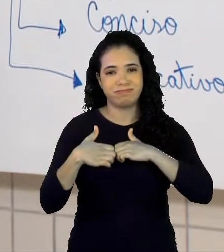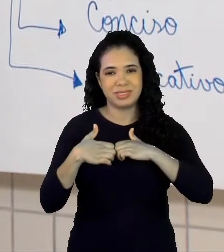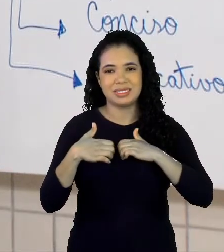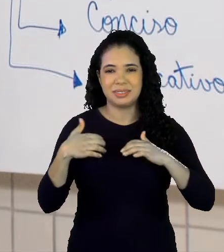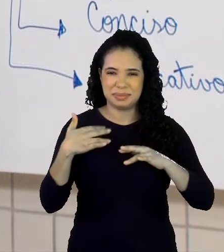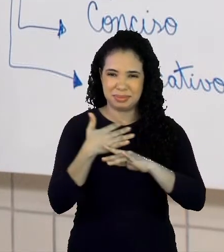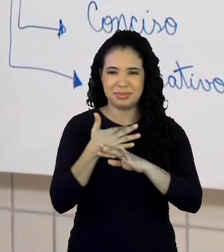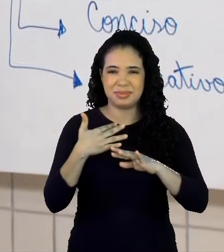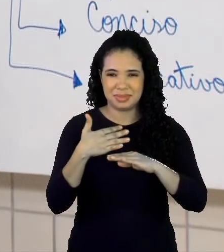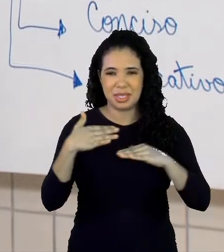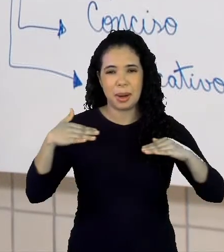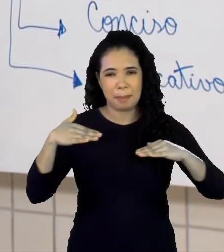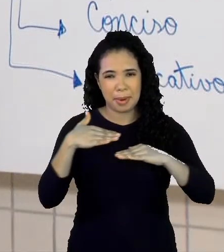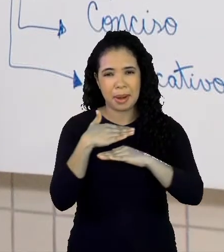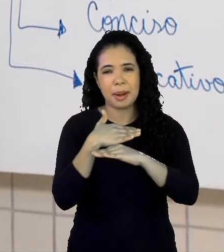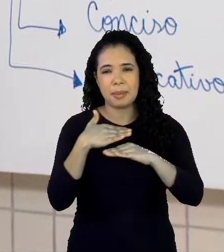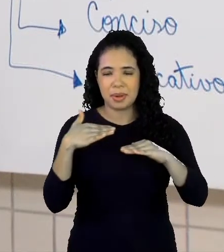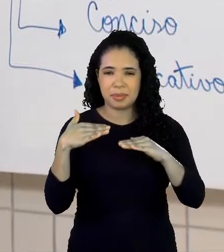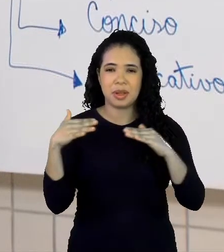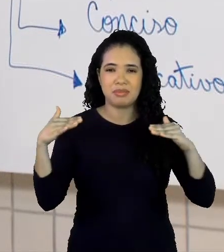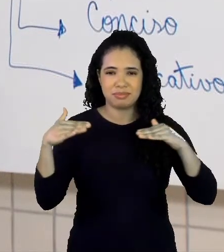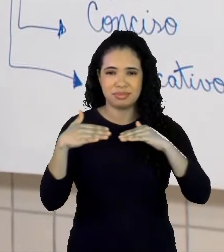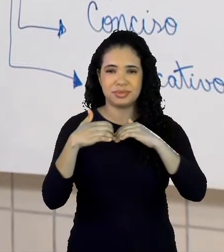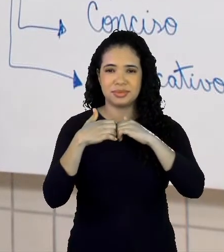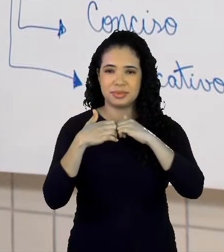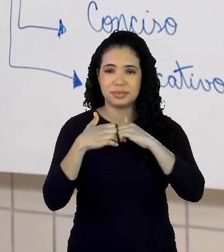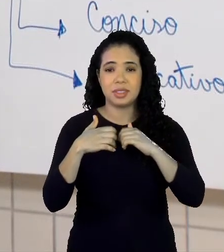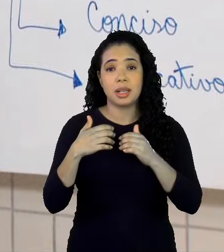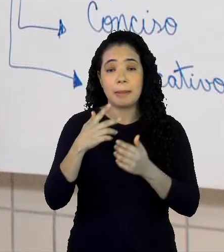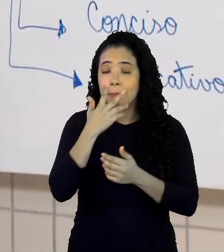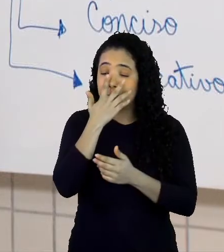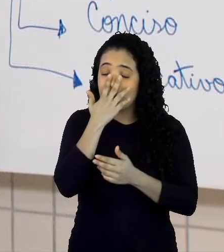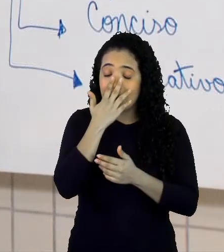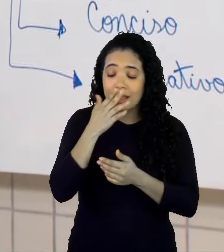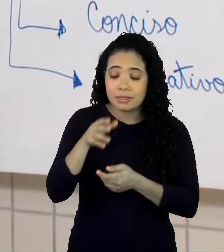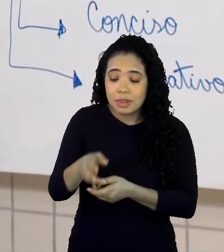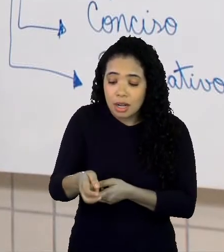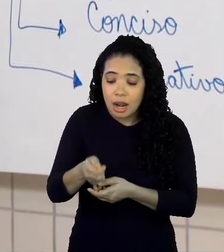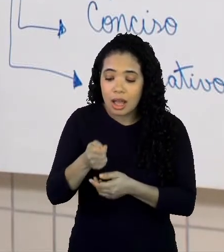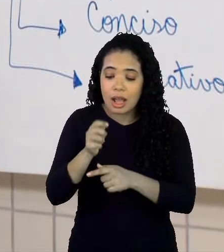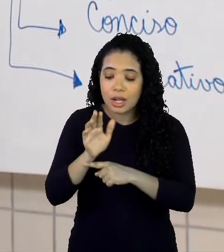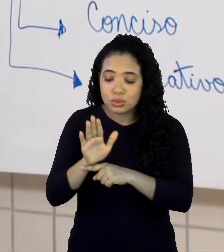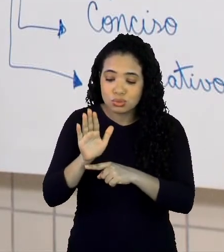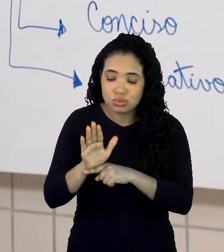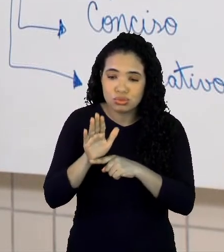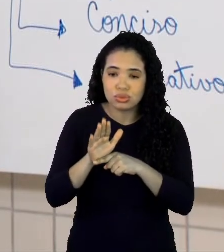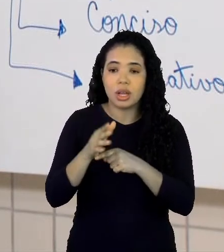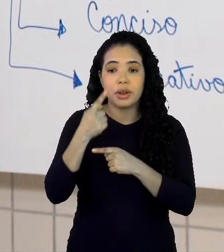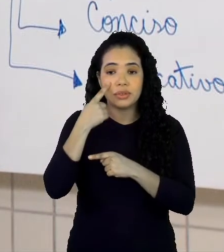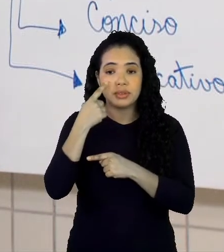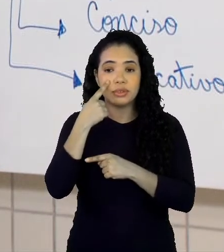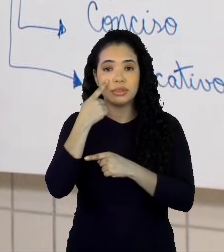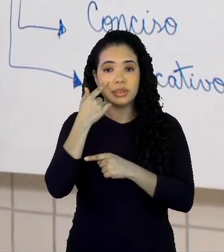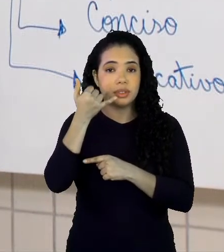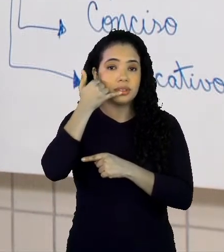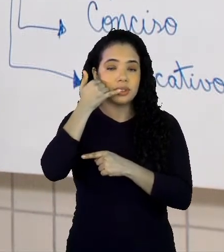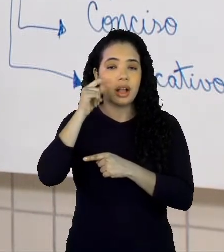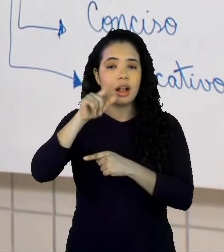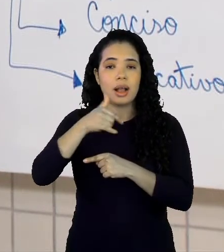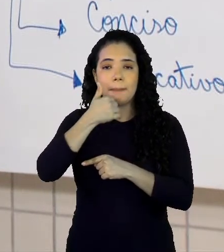o fato que motivou, né? Parece que alguém está socorrendo essa pessoa e pega o celular, né, e vê que é a mãe,